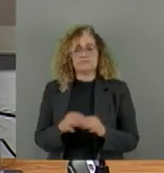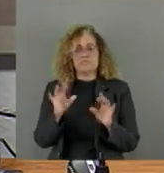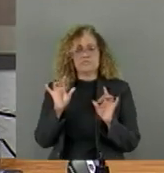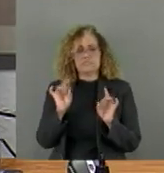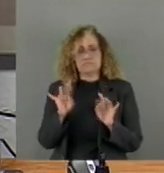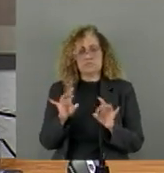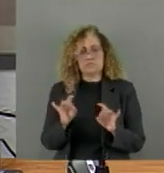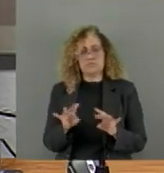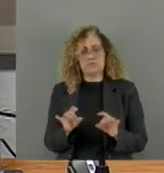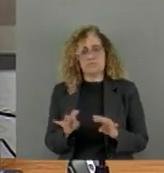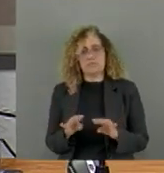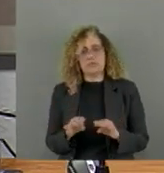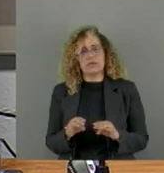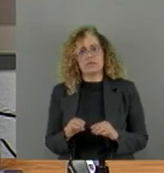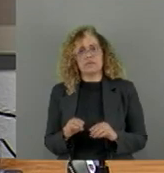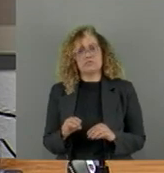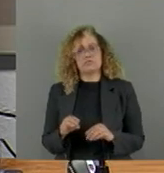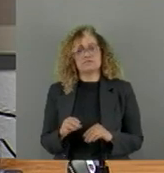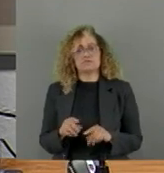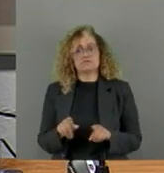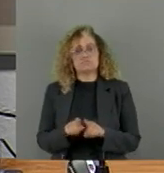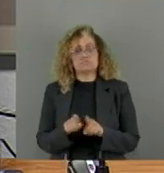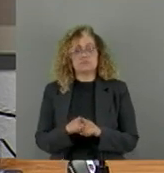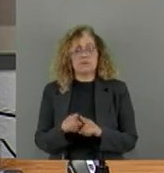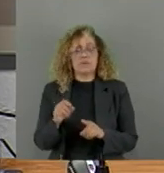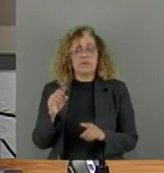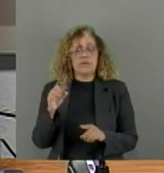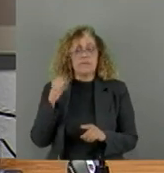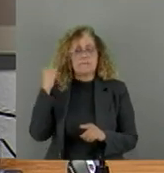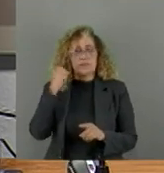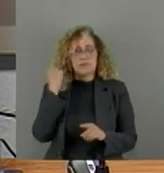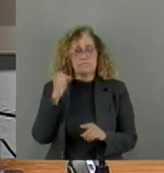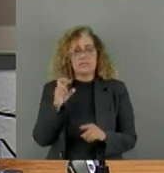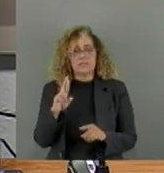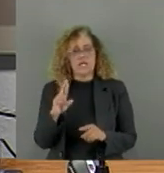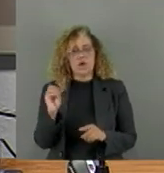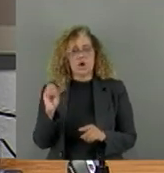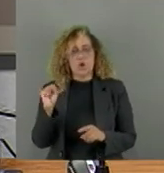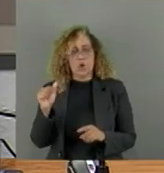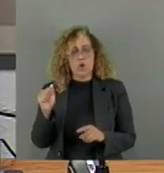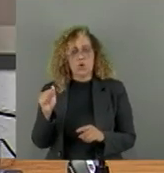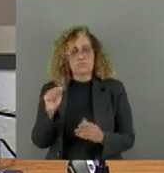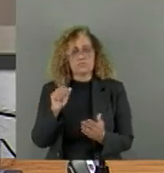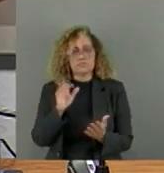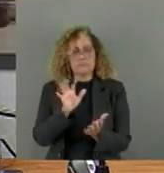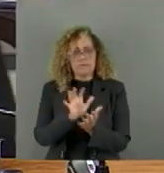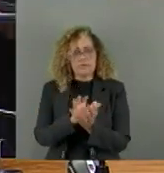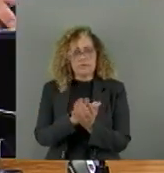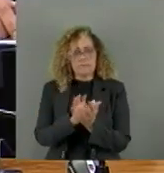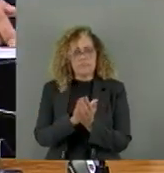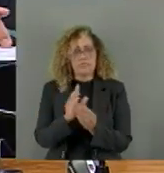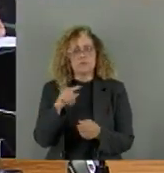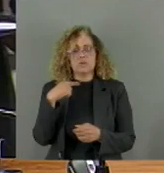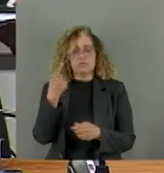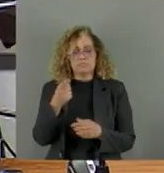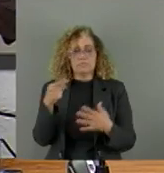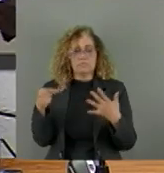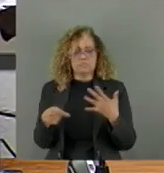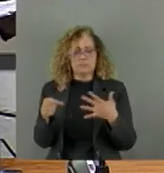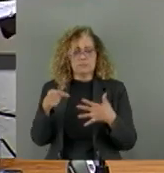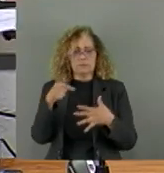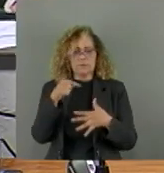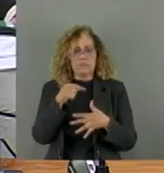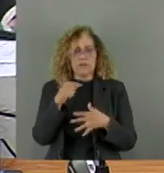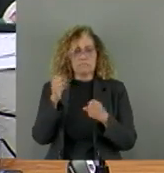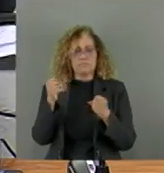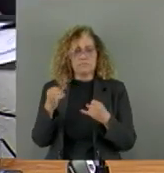Especificamente a parlamentar de Pernambuco, Rosa Amorim, e mais 3 ou 4 parlamentares. Depois eu apresentarei todos os dados.